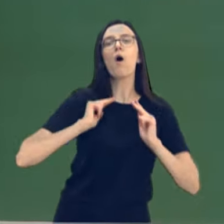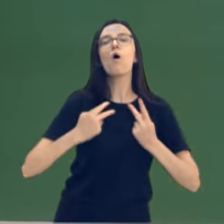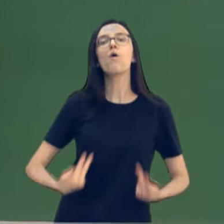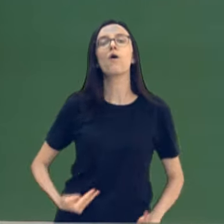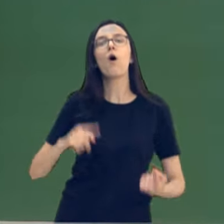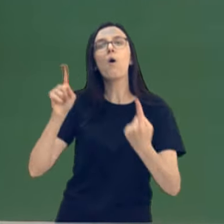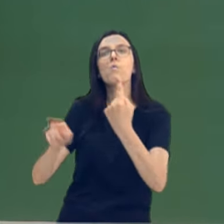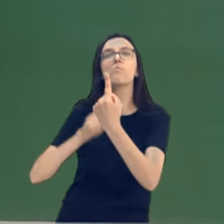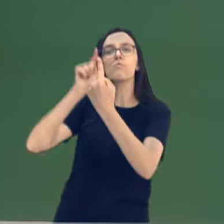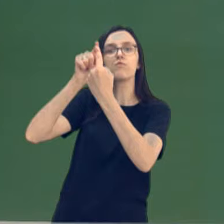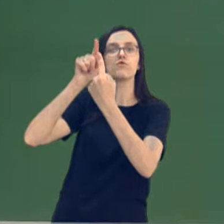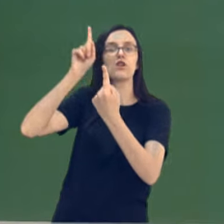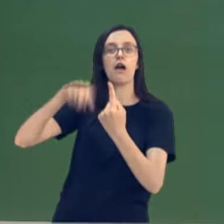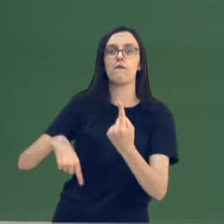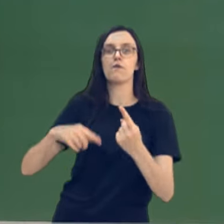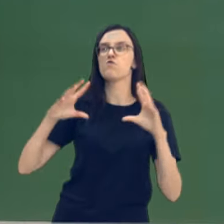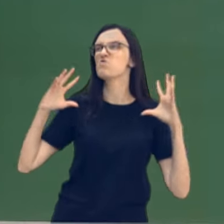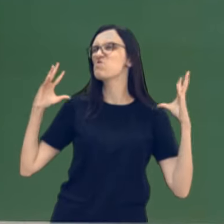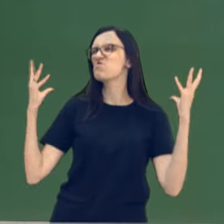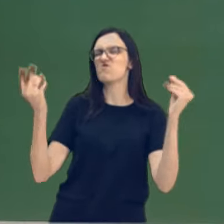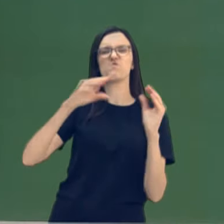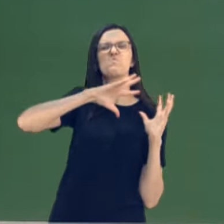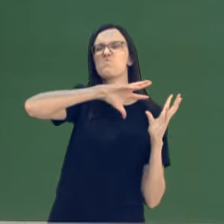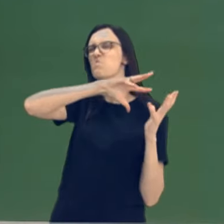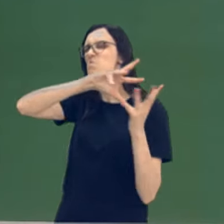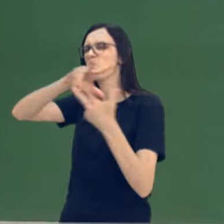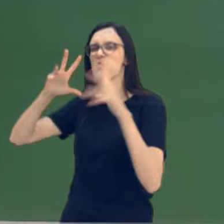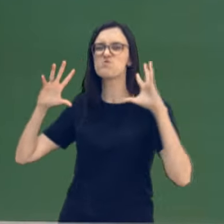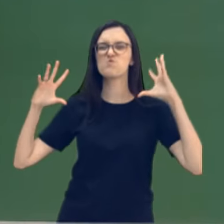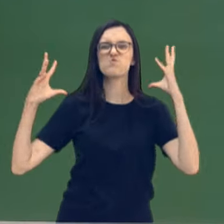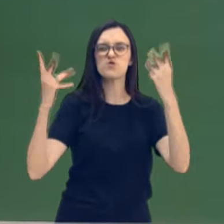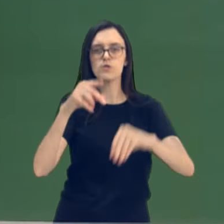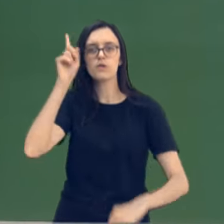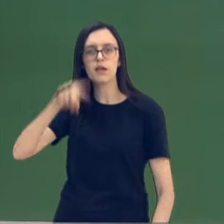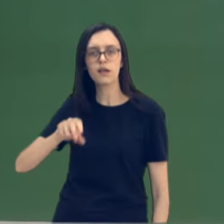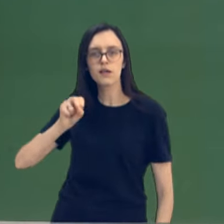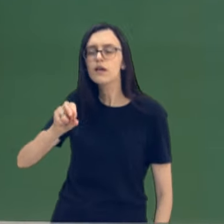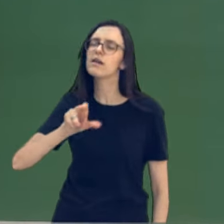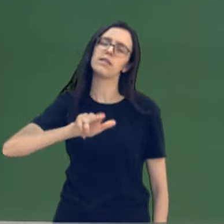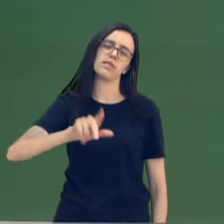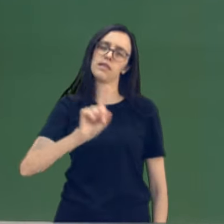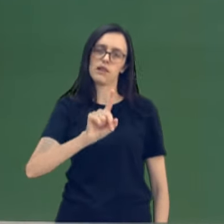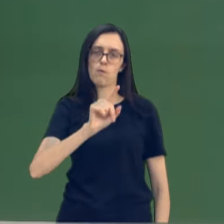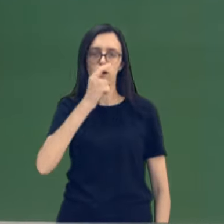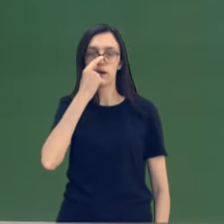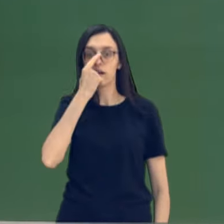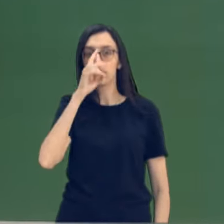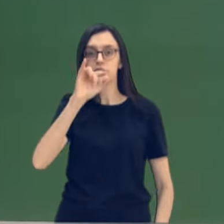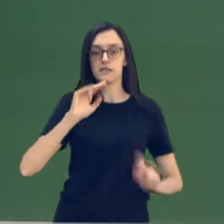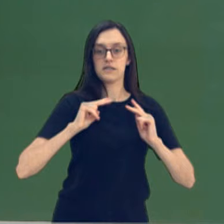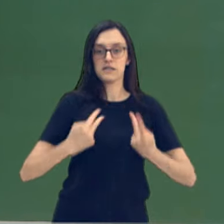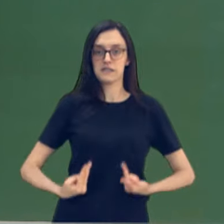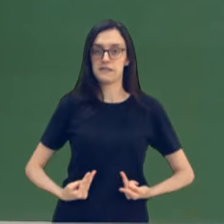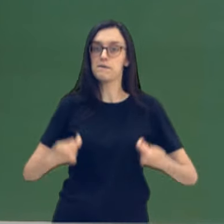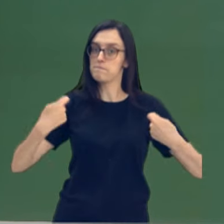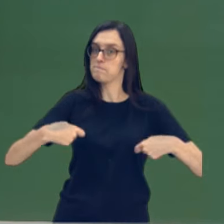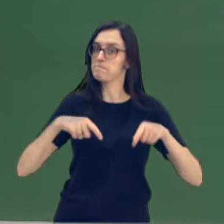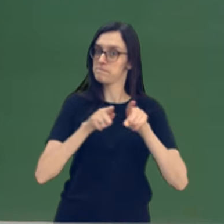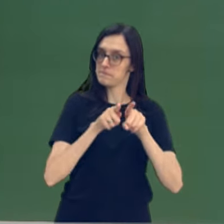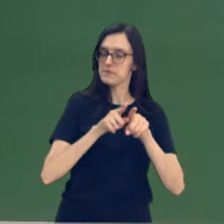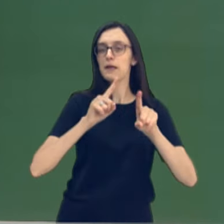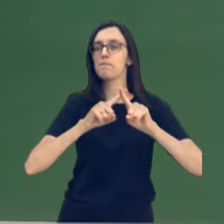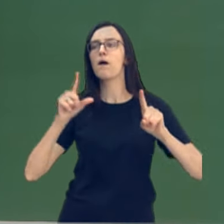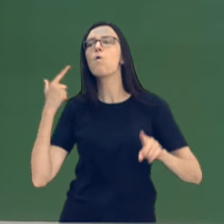o objetivo do planeta inteiro, do universo inteiro, olhar para o ser humano. Sem esse humanocentrismo aí, tá